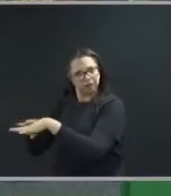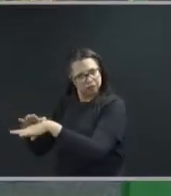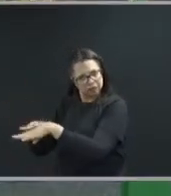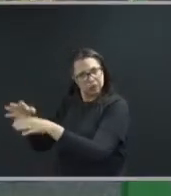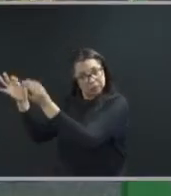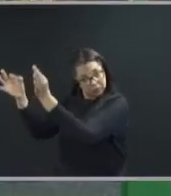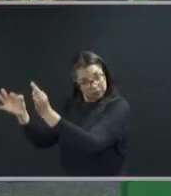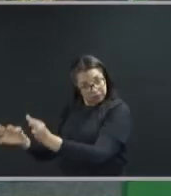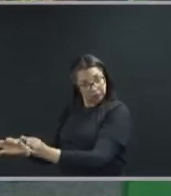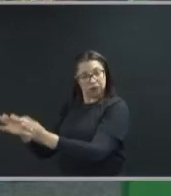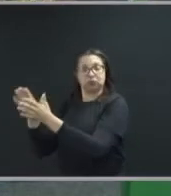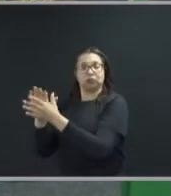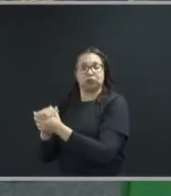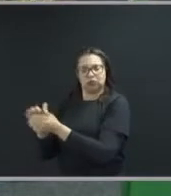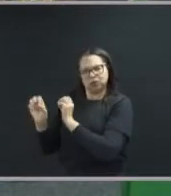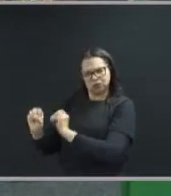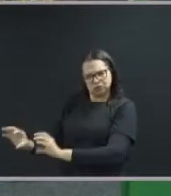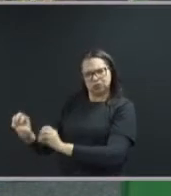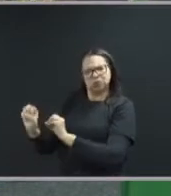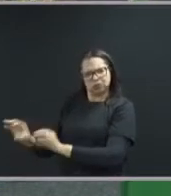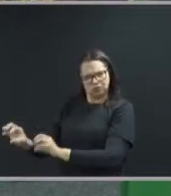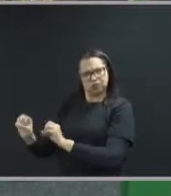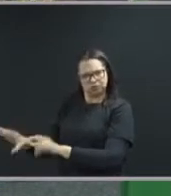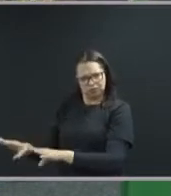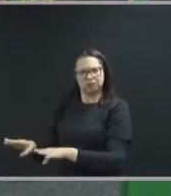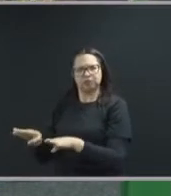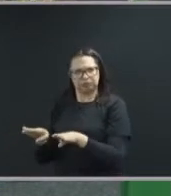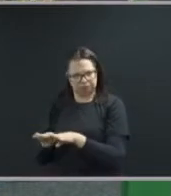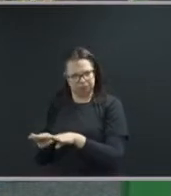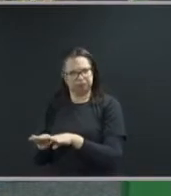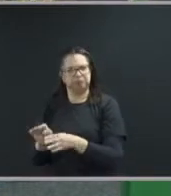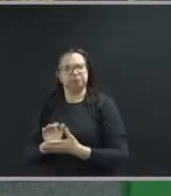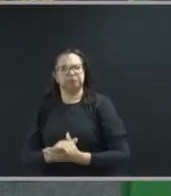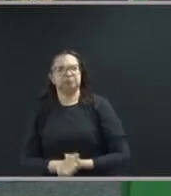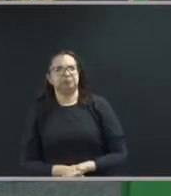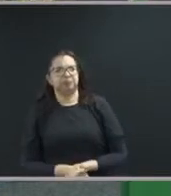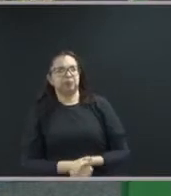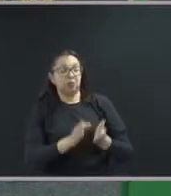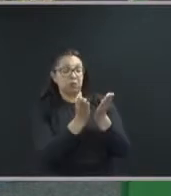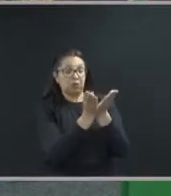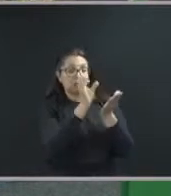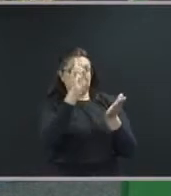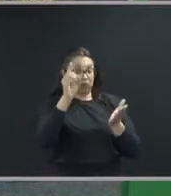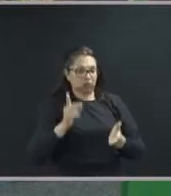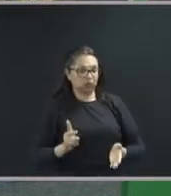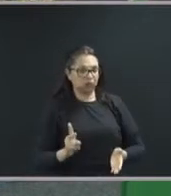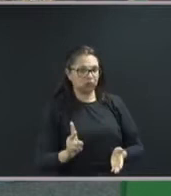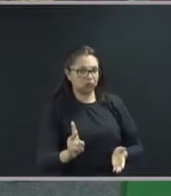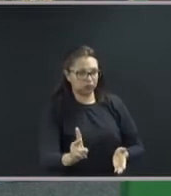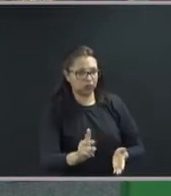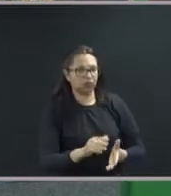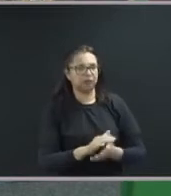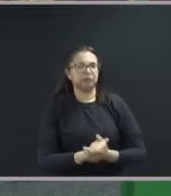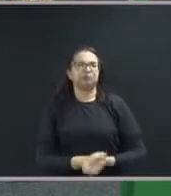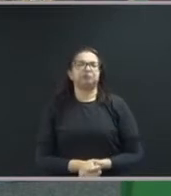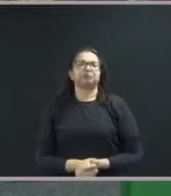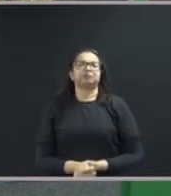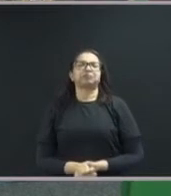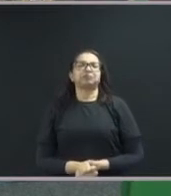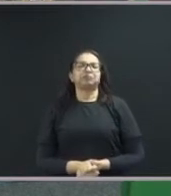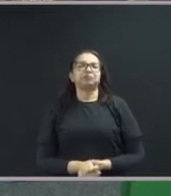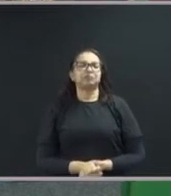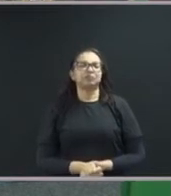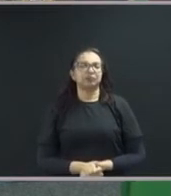tais? Aqueles que promovem dissensões, escândalo, contra as doutrinas, os ensinamentos. Porque eles não servem ao Senhor Jesus, mas o